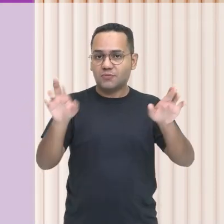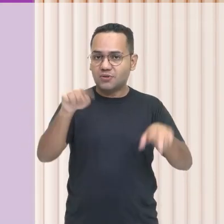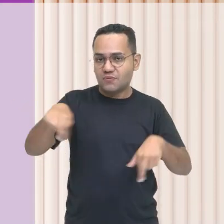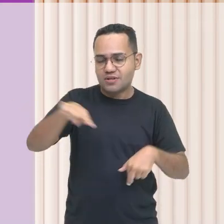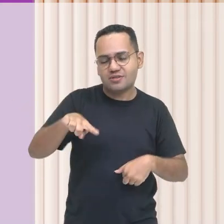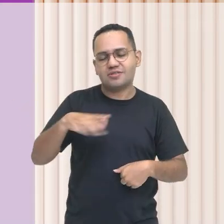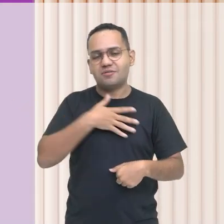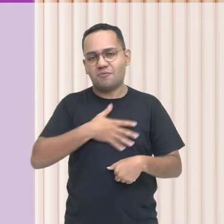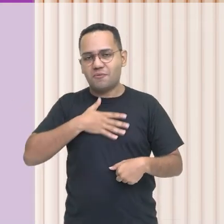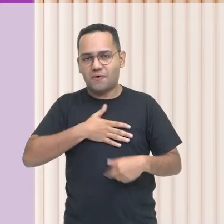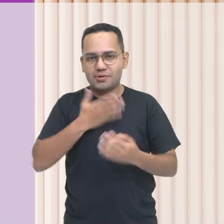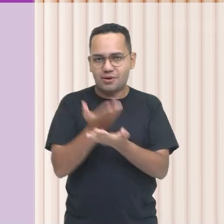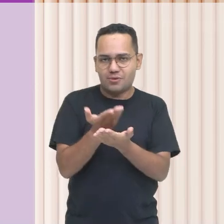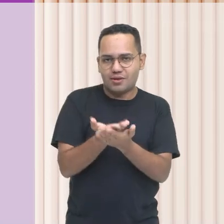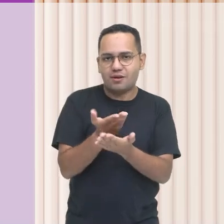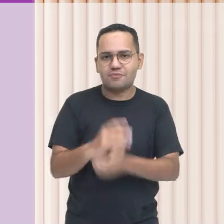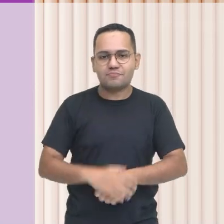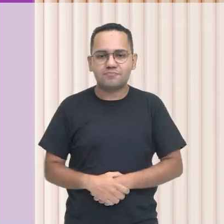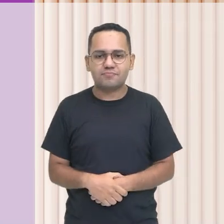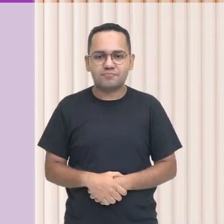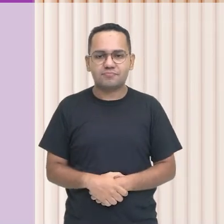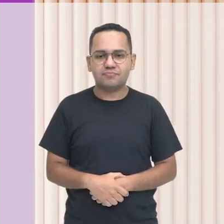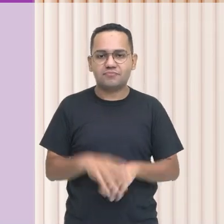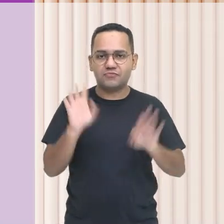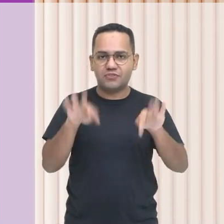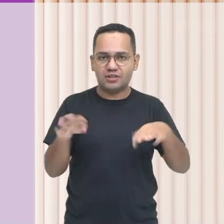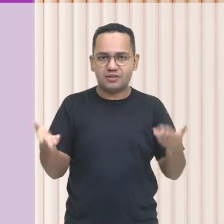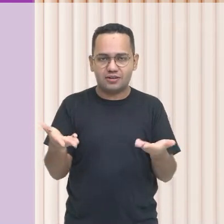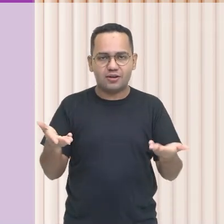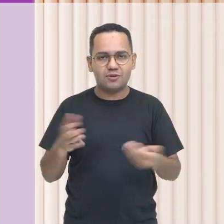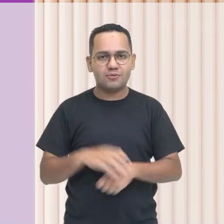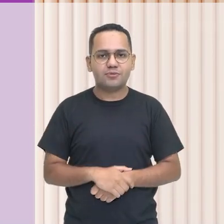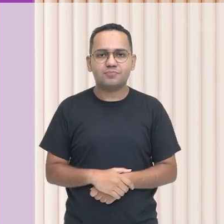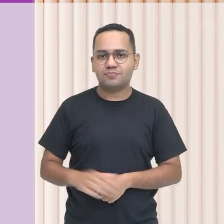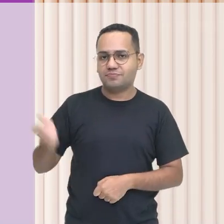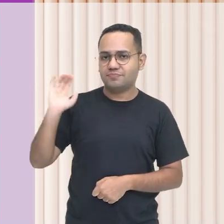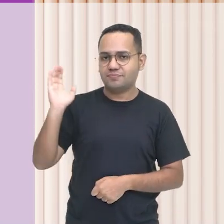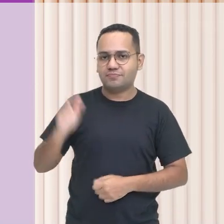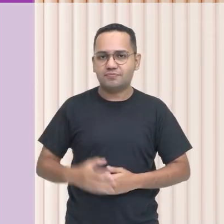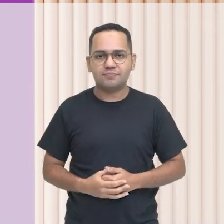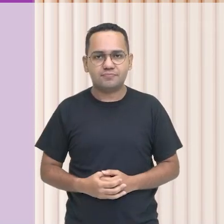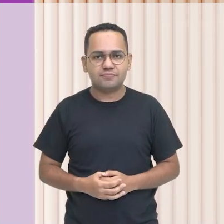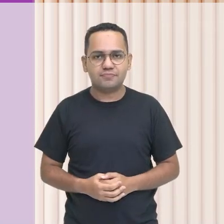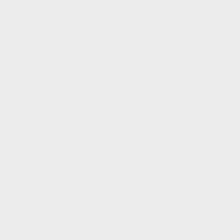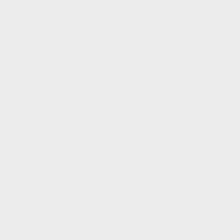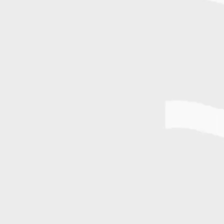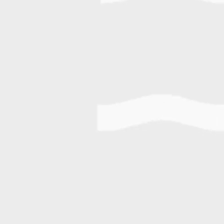aula, que você tenha compreendido o conteúdo. Assim eu me despeço e aguardarei vocês em uma próxima aula.